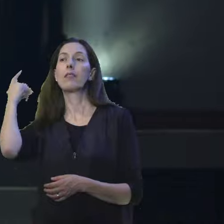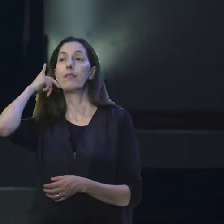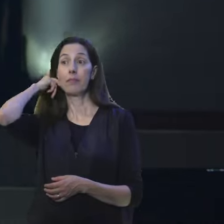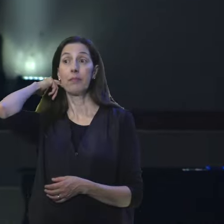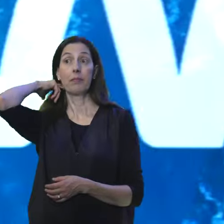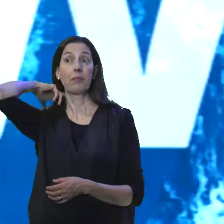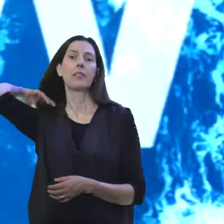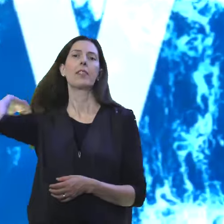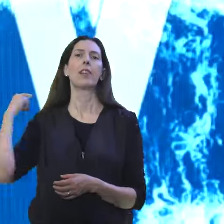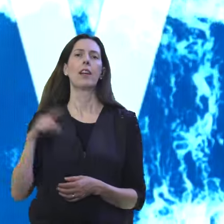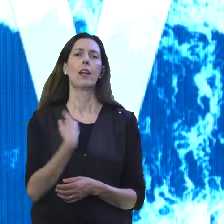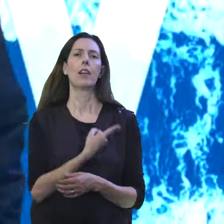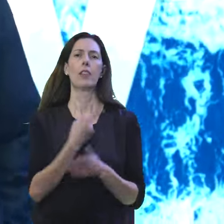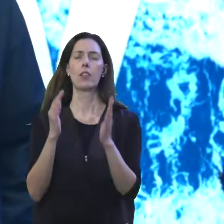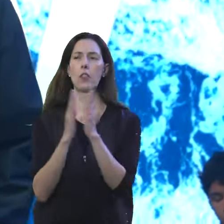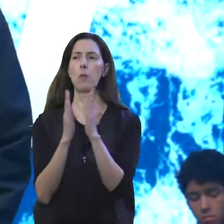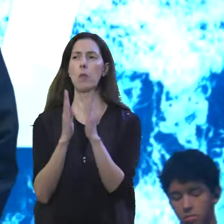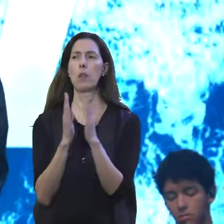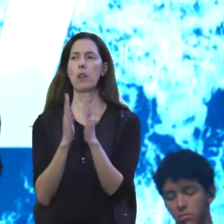Nós vamos orar.